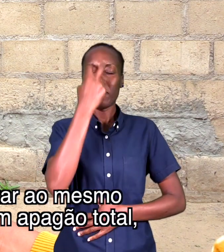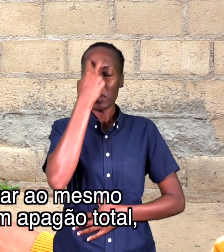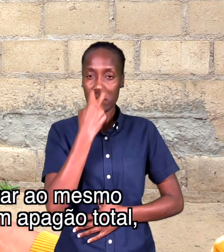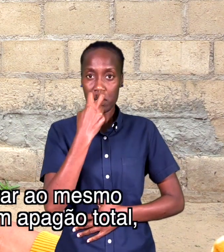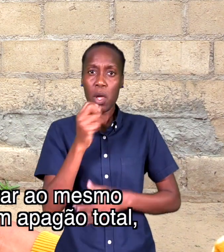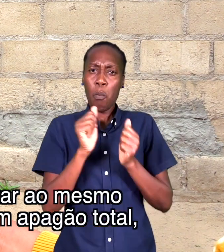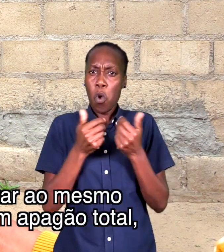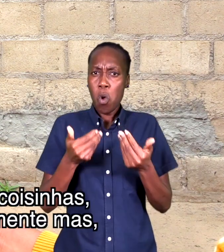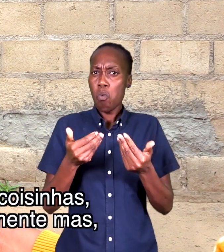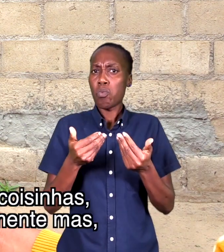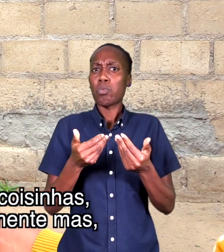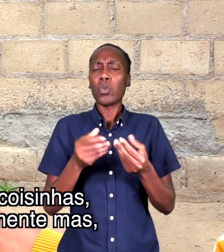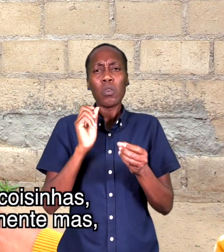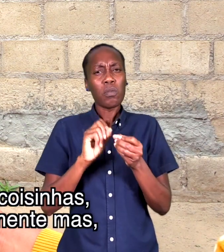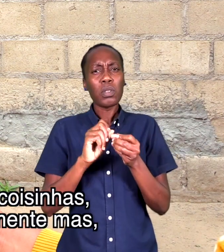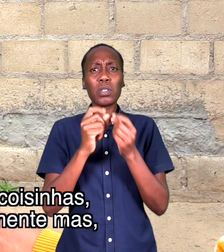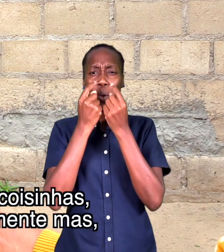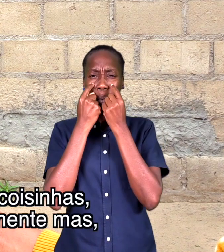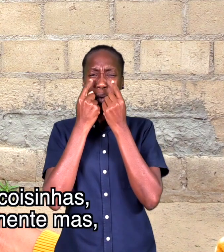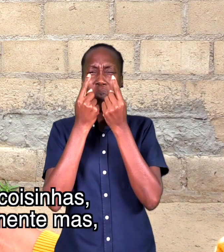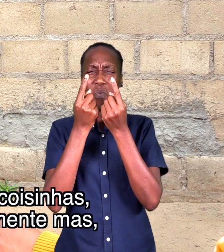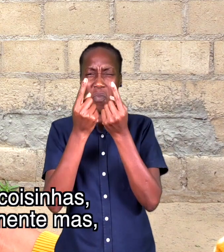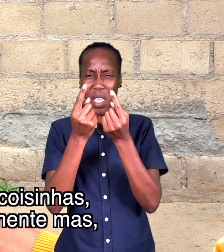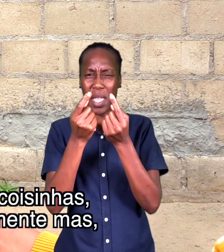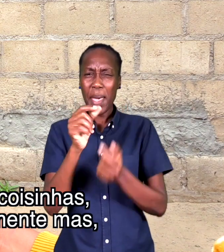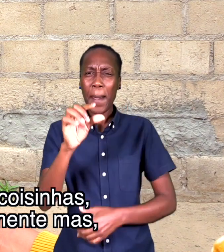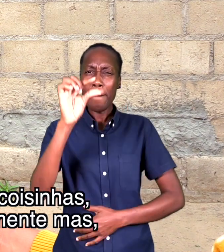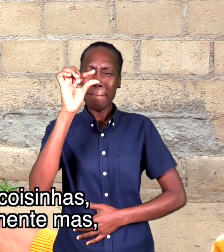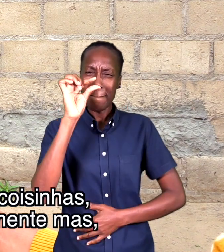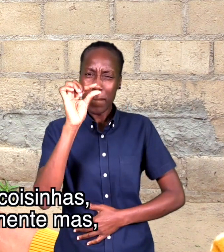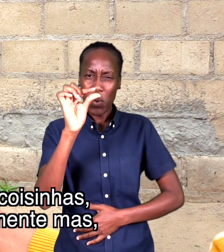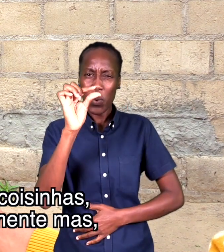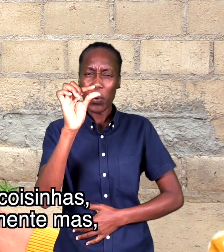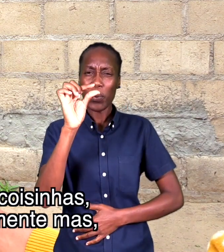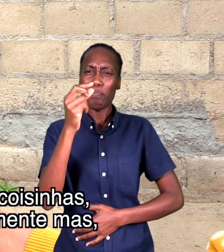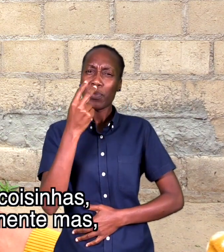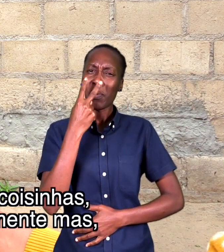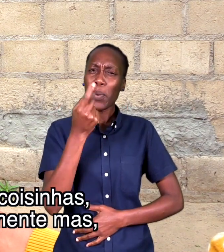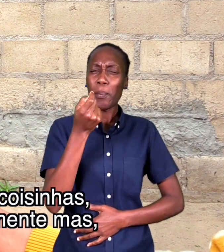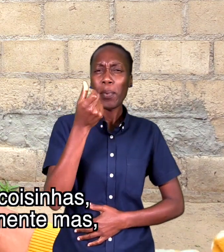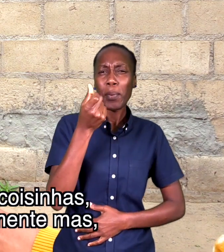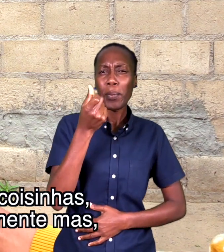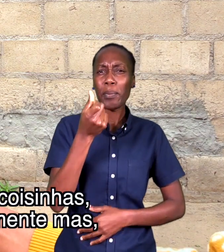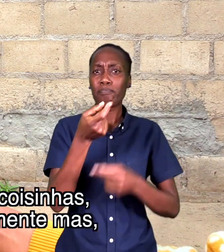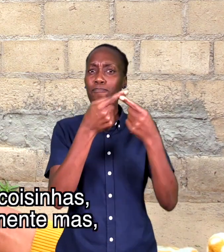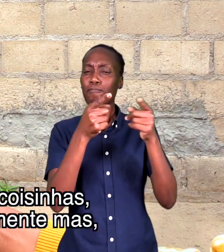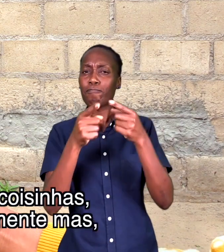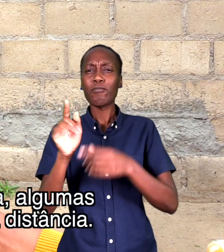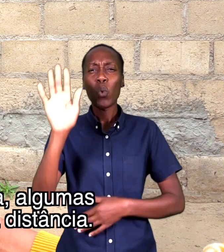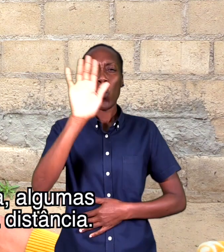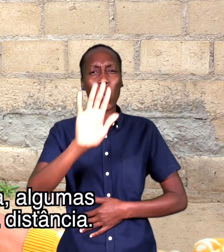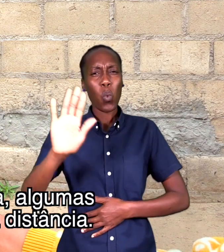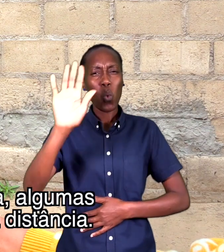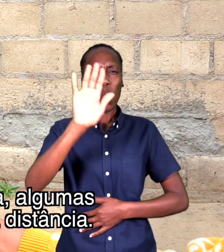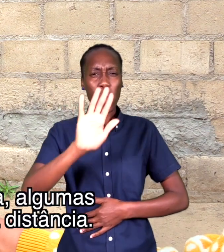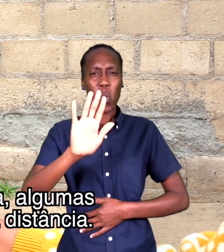ter um apagão total. Porque até aqui consigo ver coisinhas assim, não consigo ver nitidamente, mas